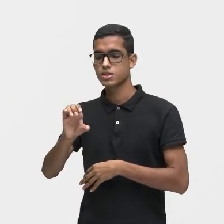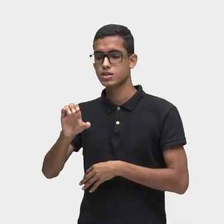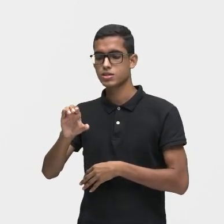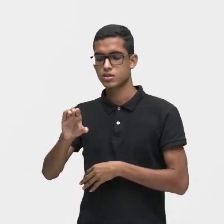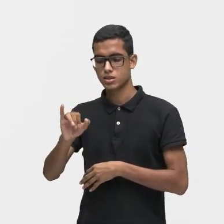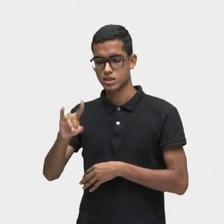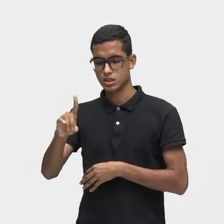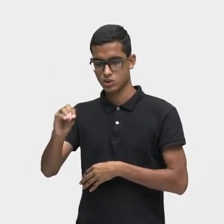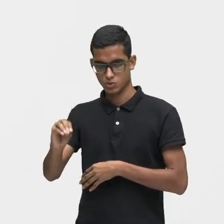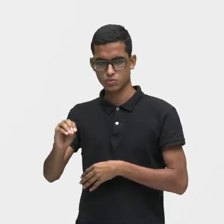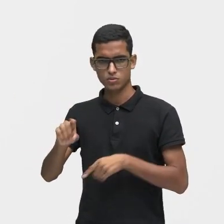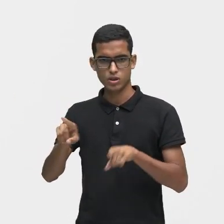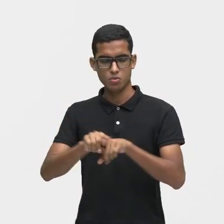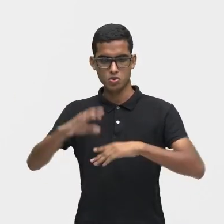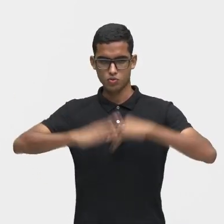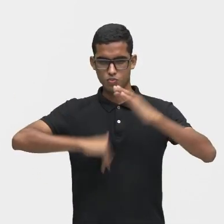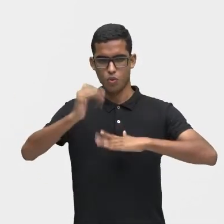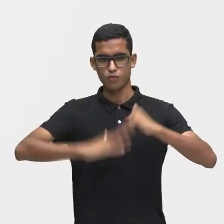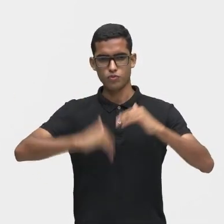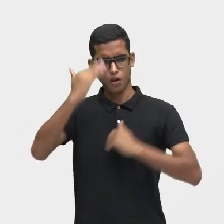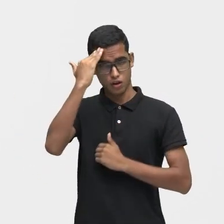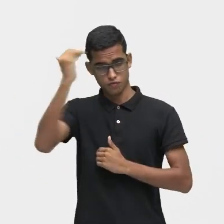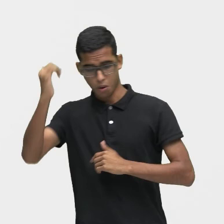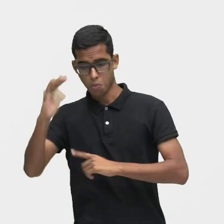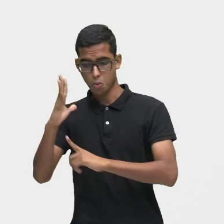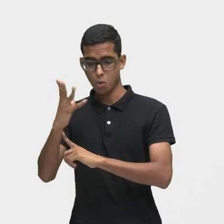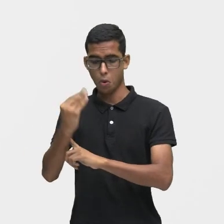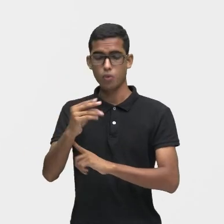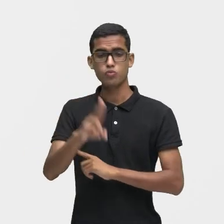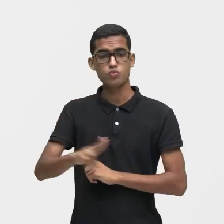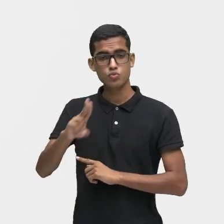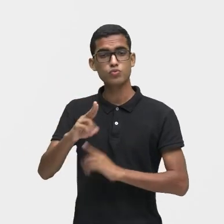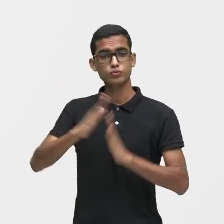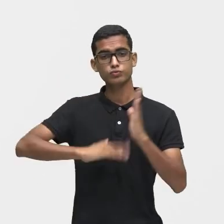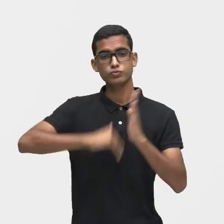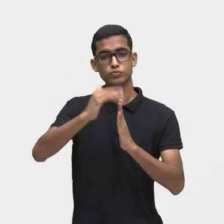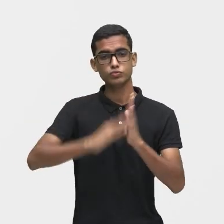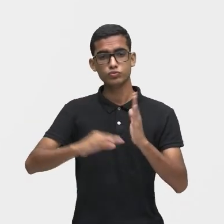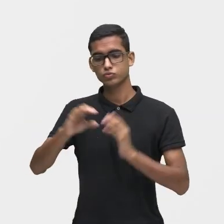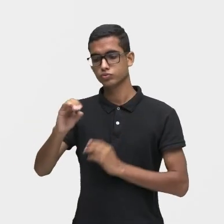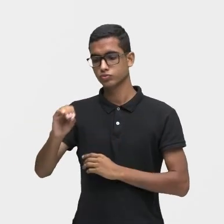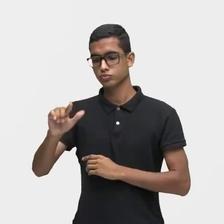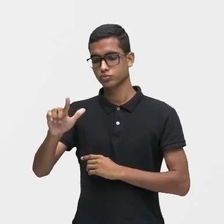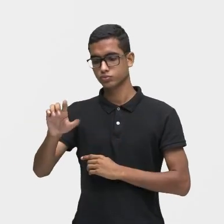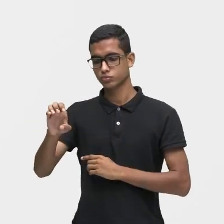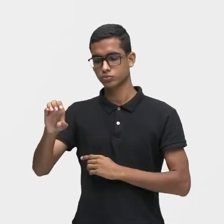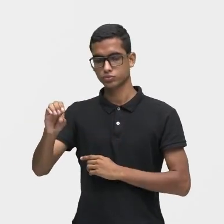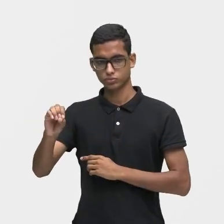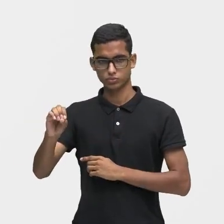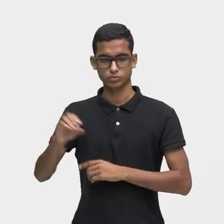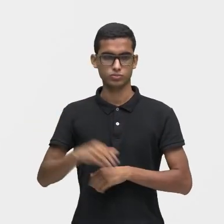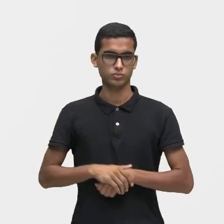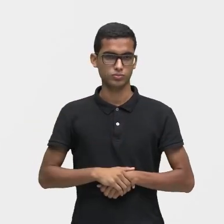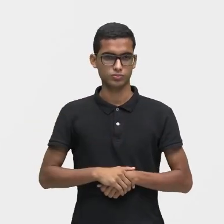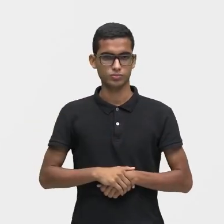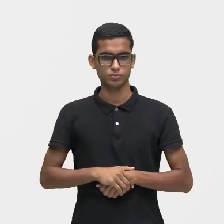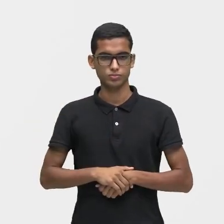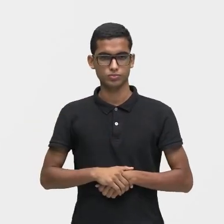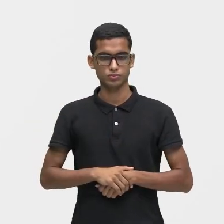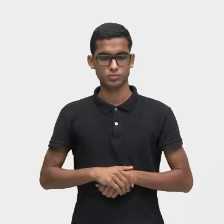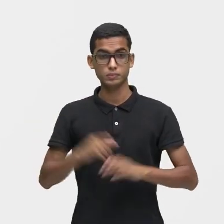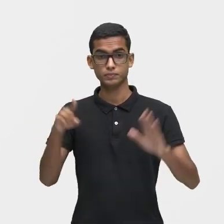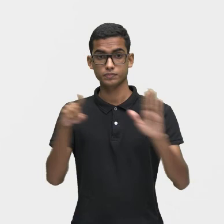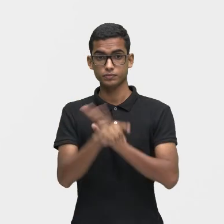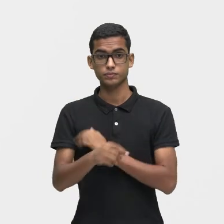eles utilizam a tinta óleo, né, que é uma tinta mais especializada. E a questão 3, o que